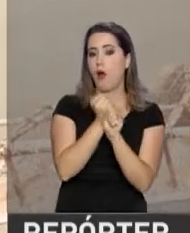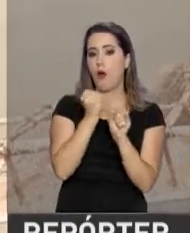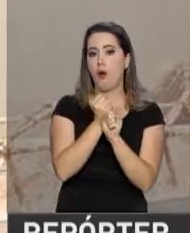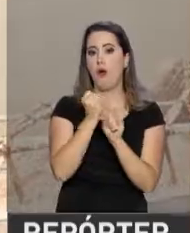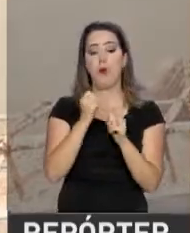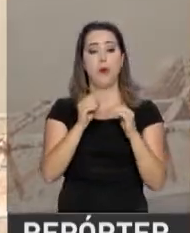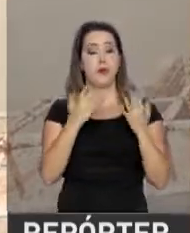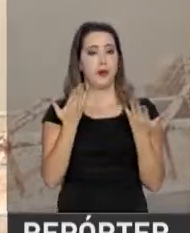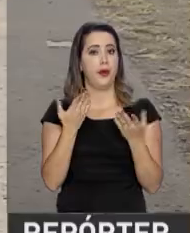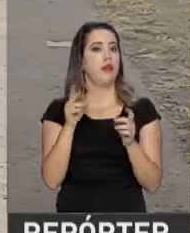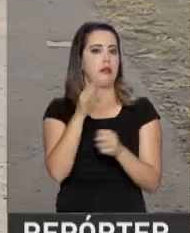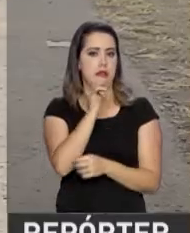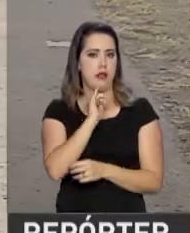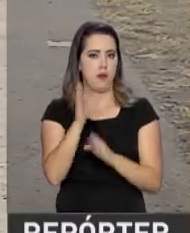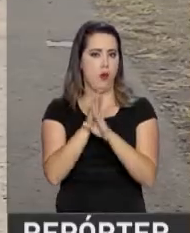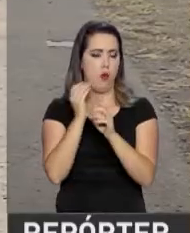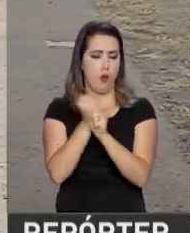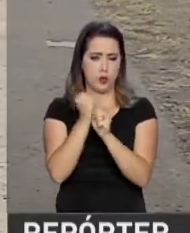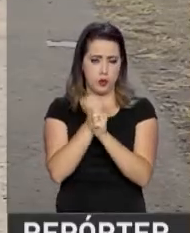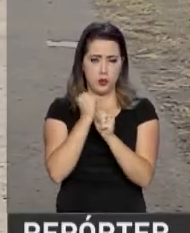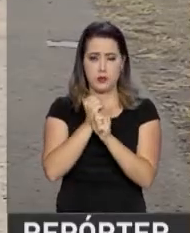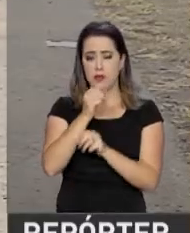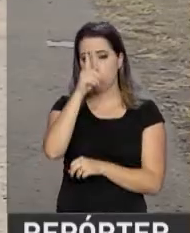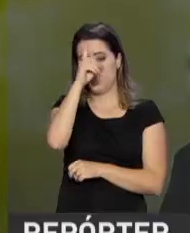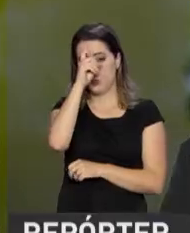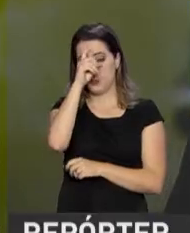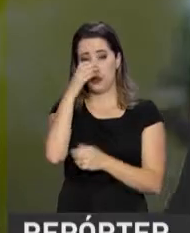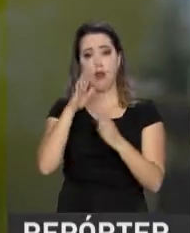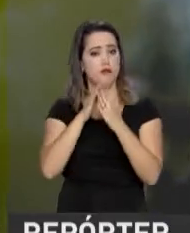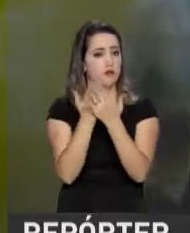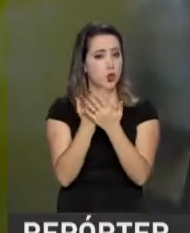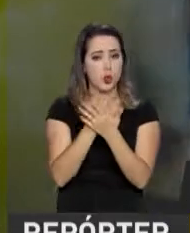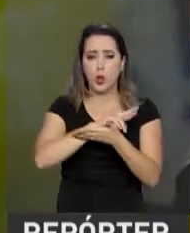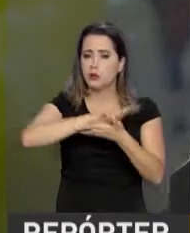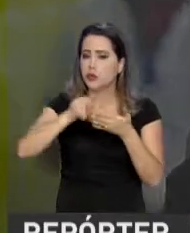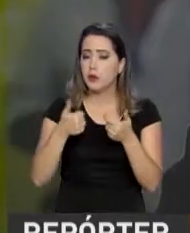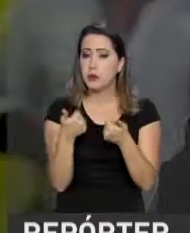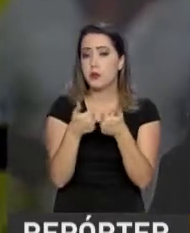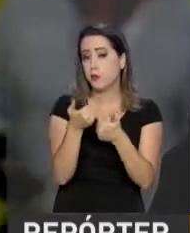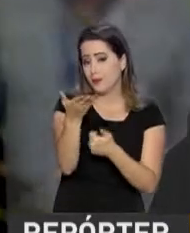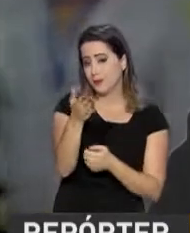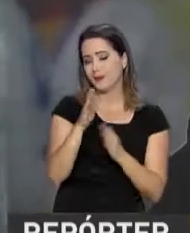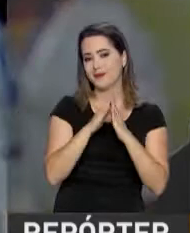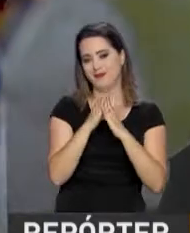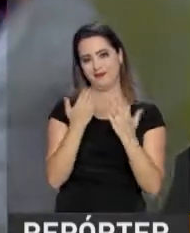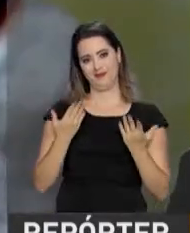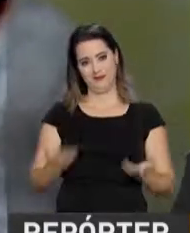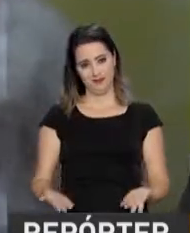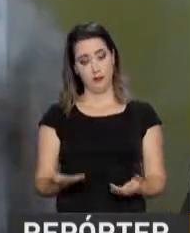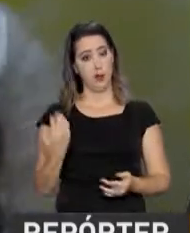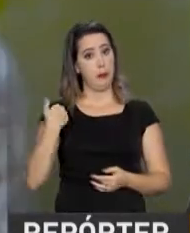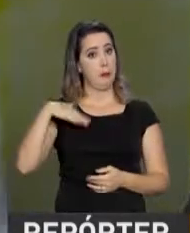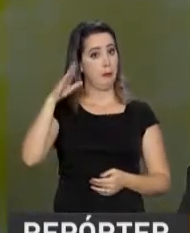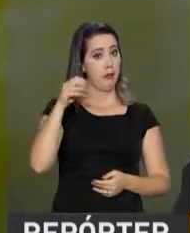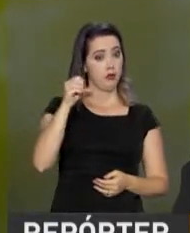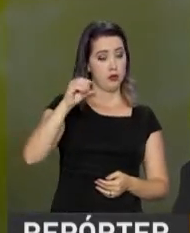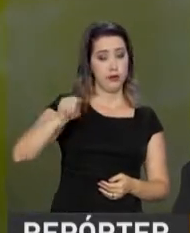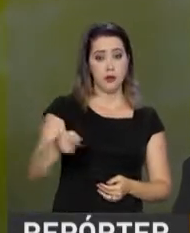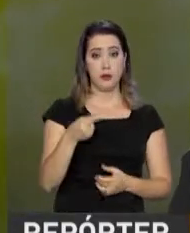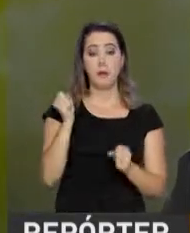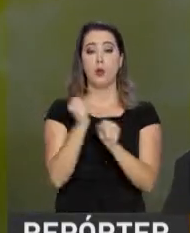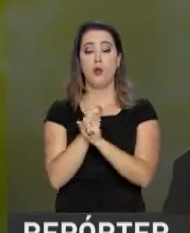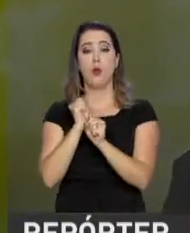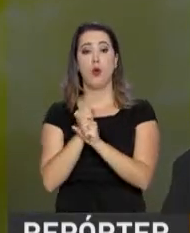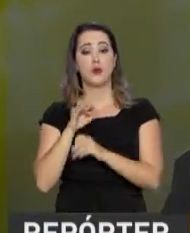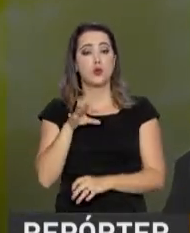de hospitais, creches e estradas perto da sua casa. A plataforma reúne informações de mais de 90 mil obras em todo o